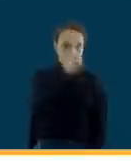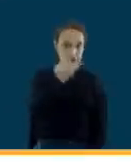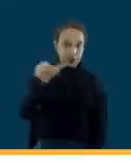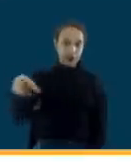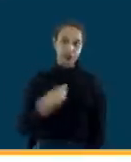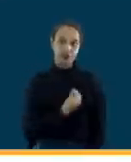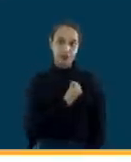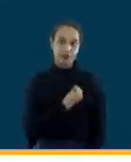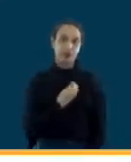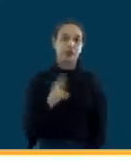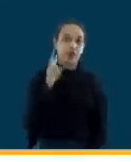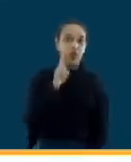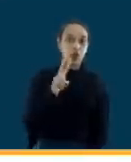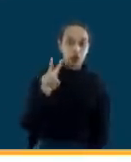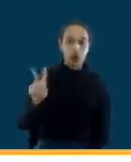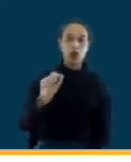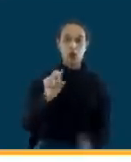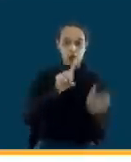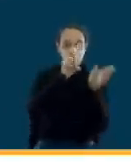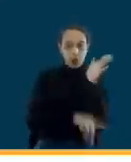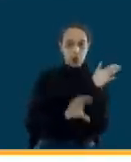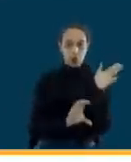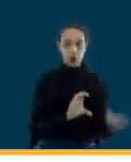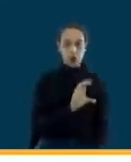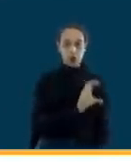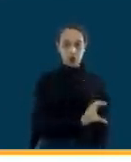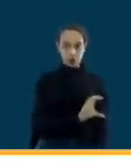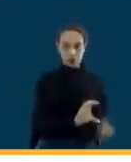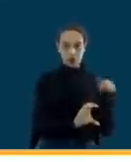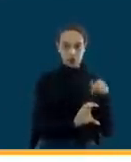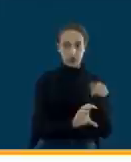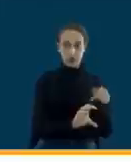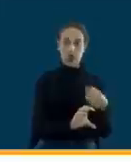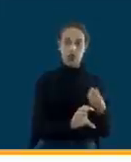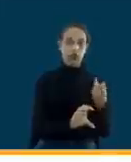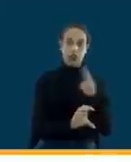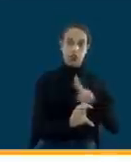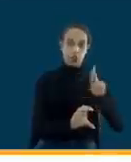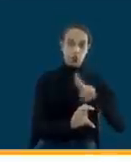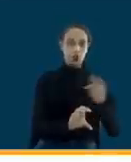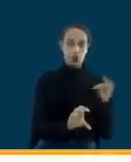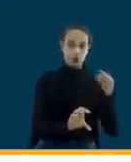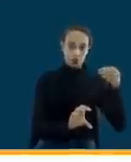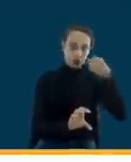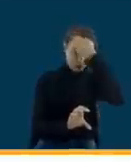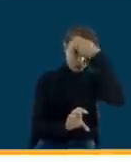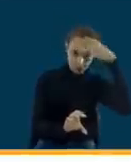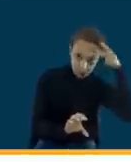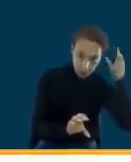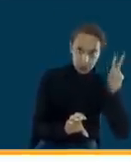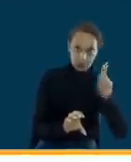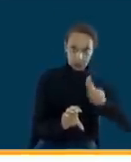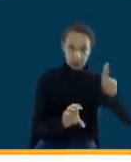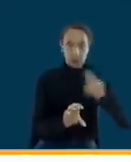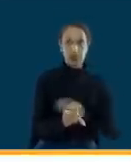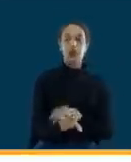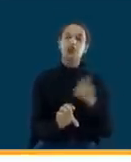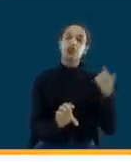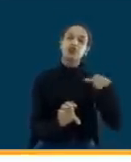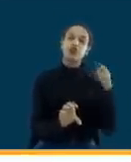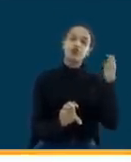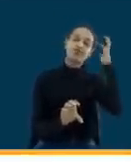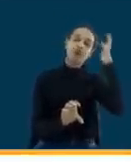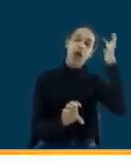a sobra que não houve capacidade orçamentária dos municípios de fazer o subsídio, e nós vamos definir, junto com os